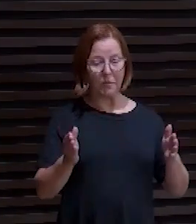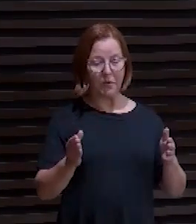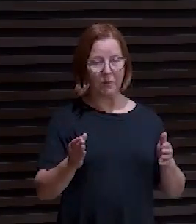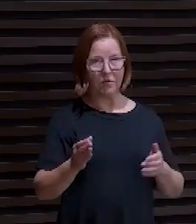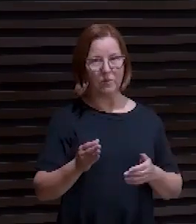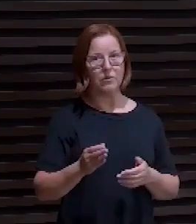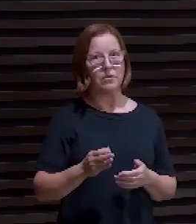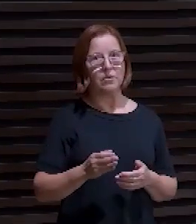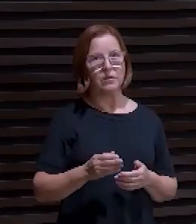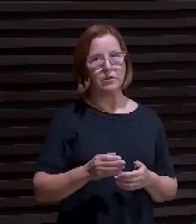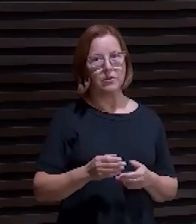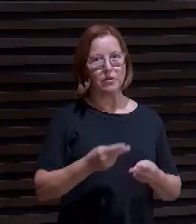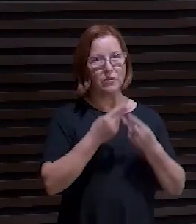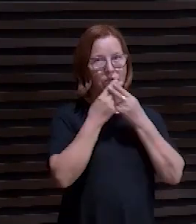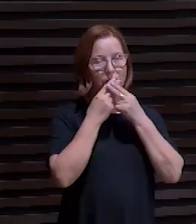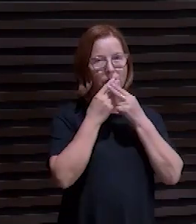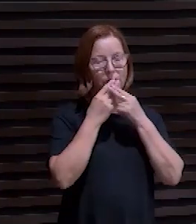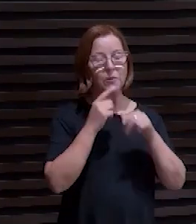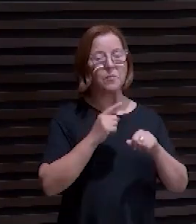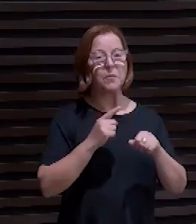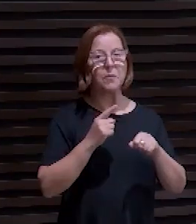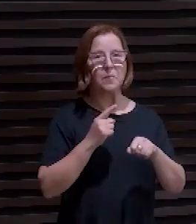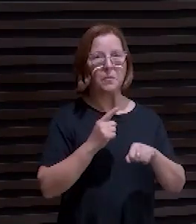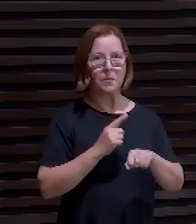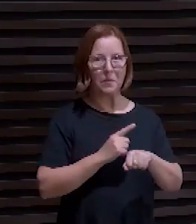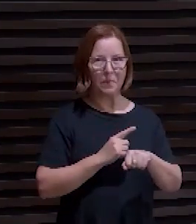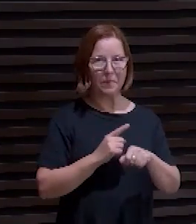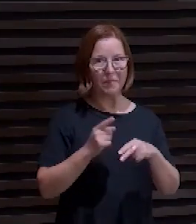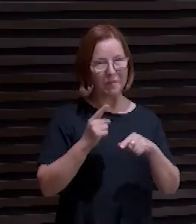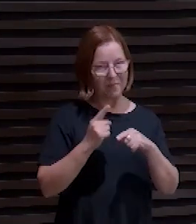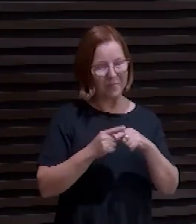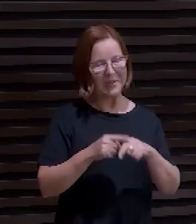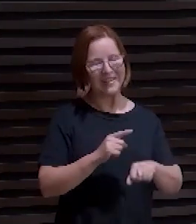porque ele estava no período da fraqueza.